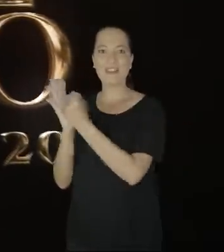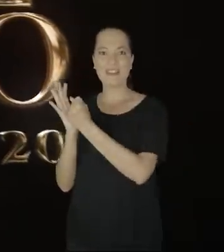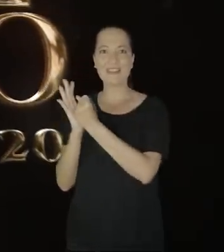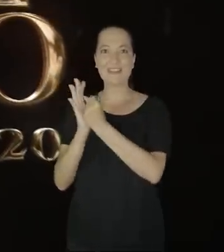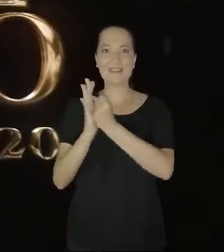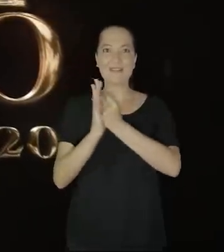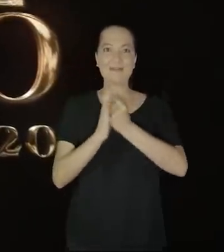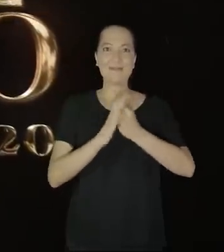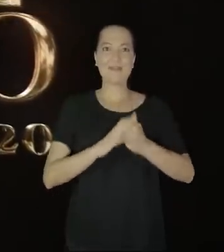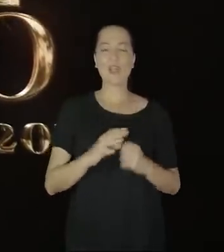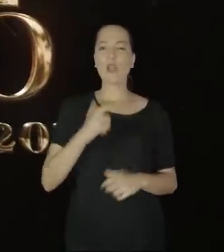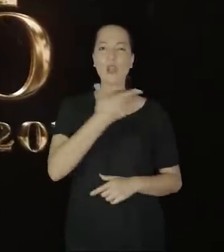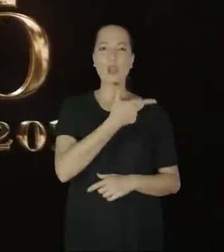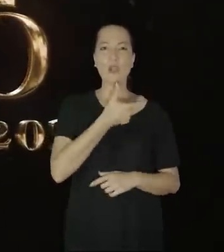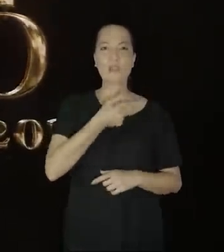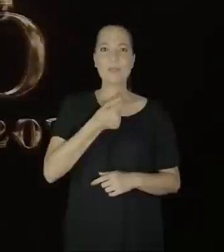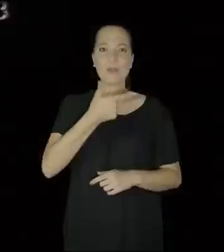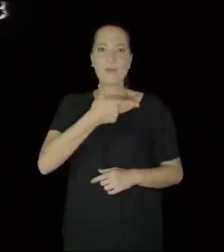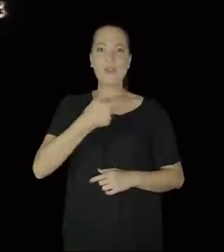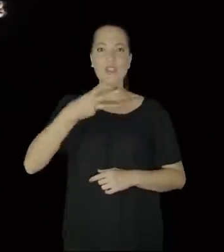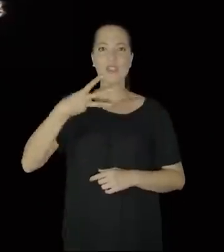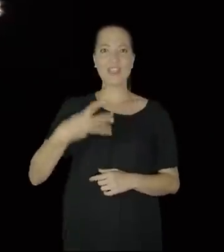2023.